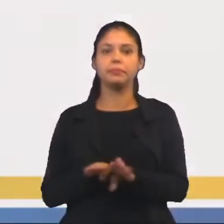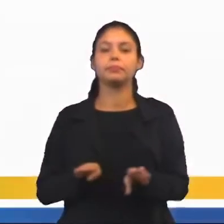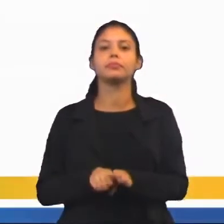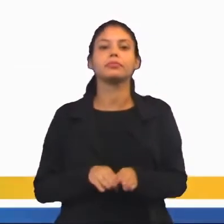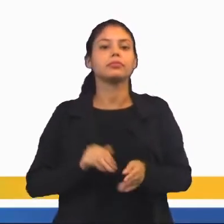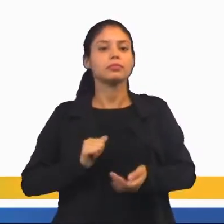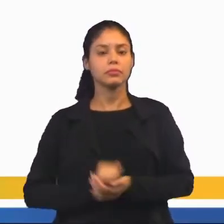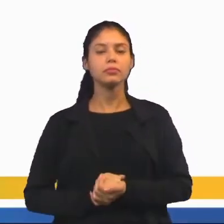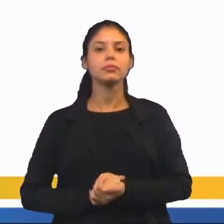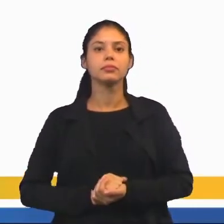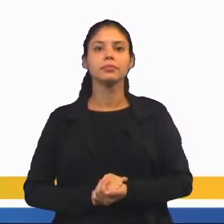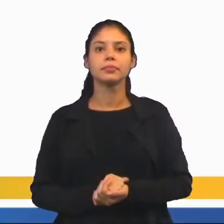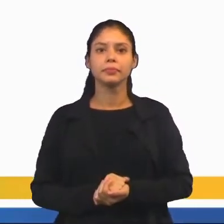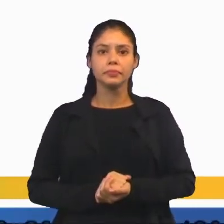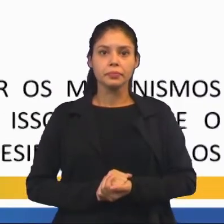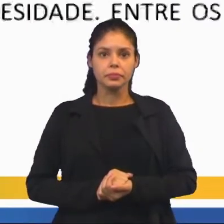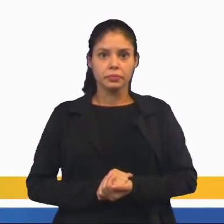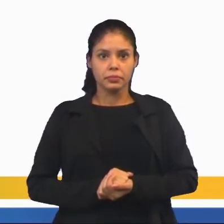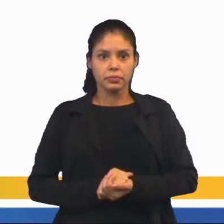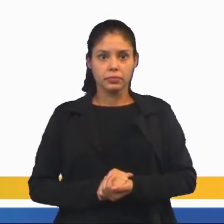mesmo?